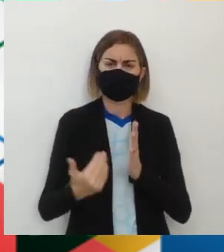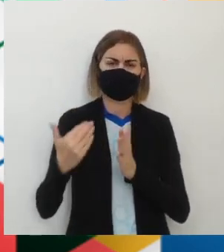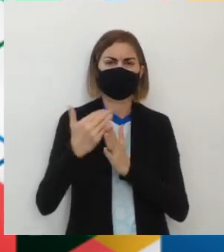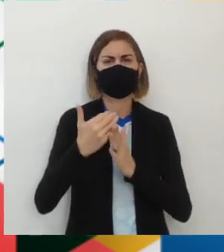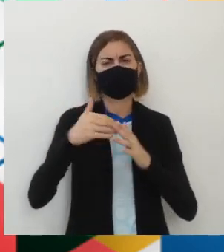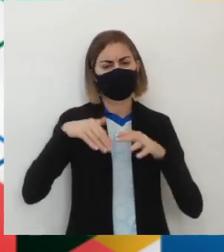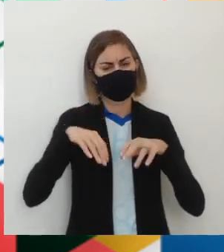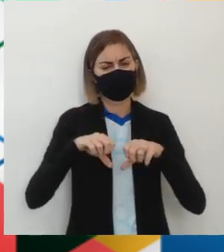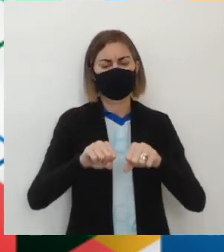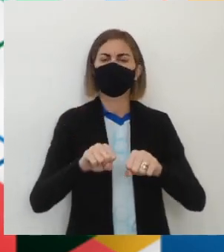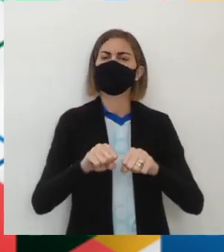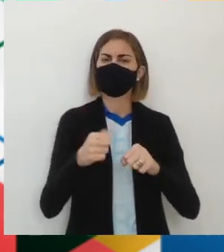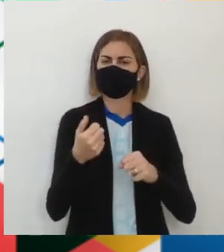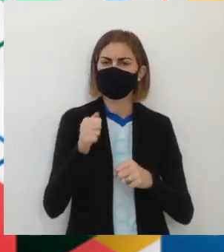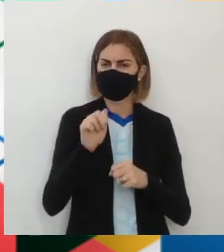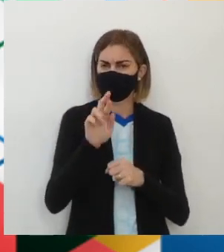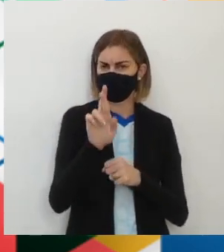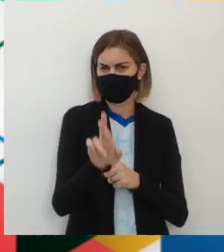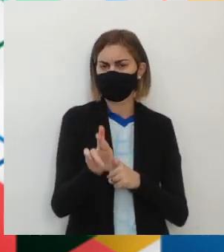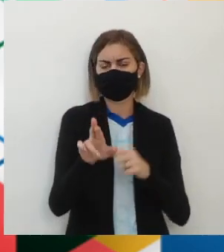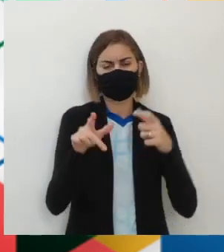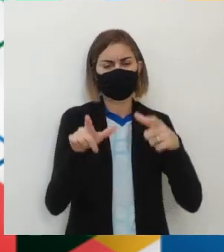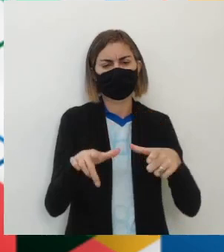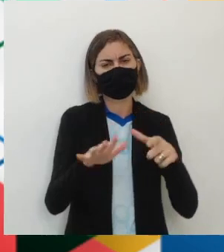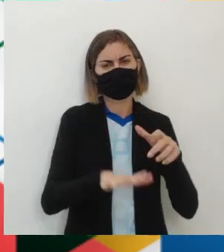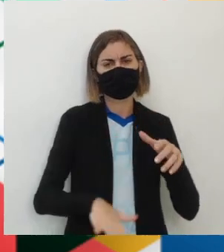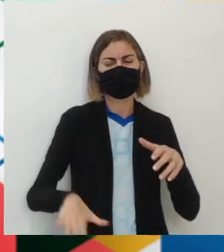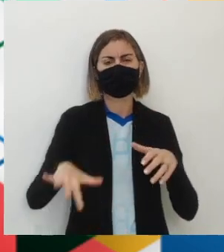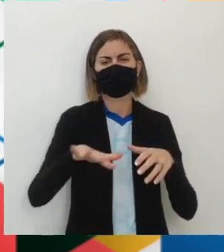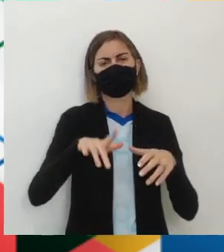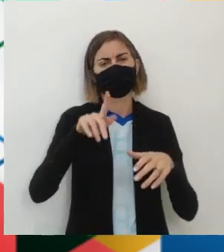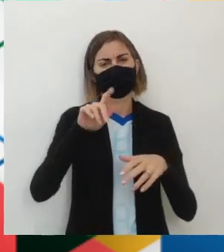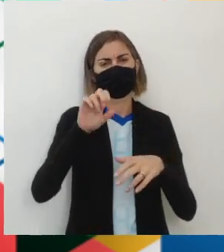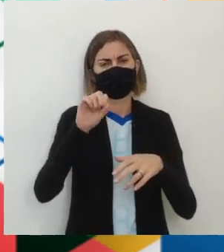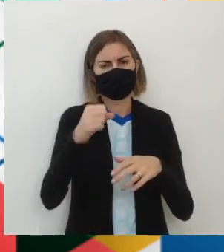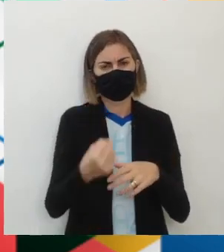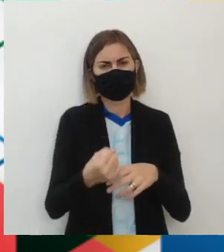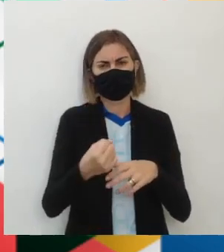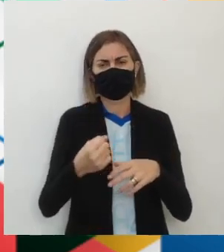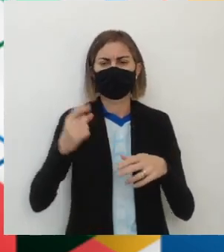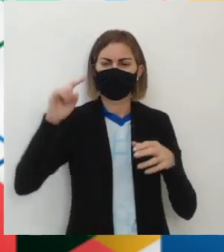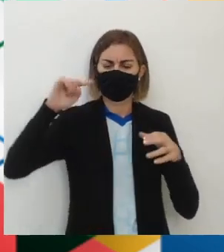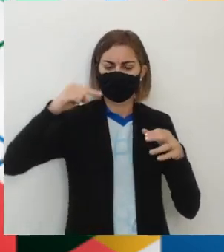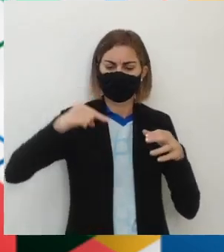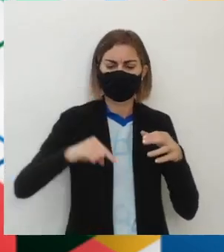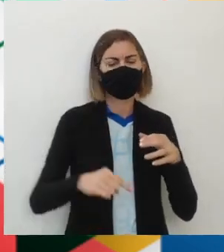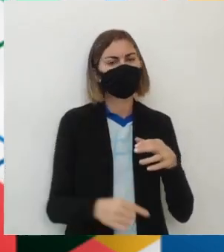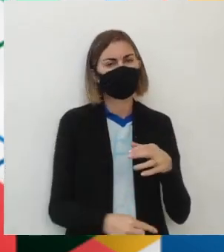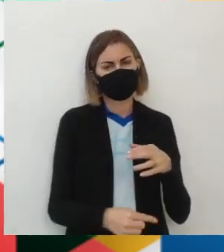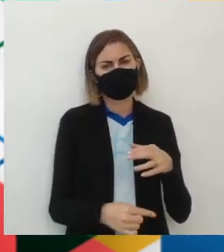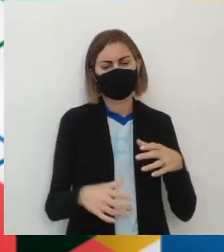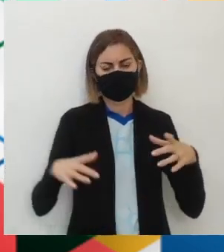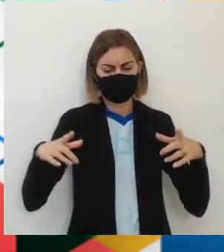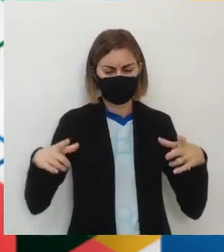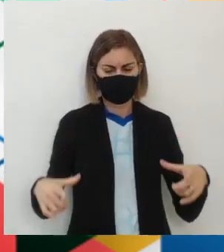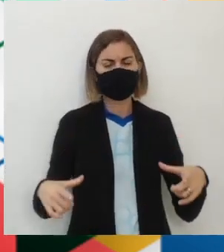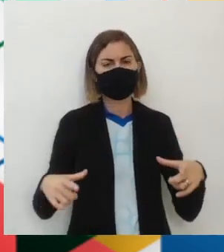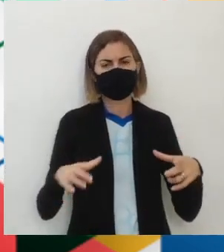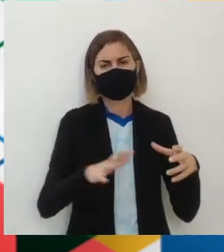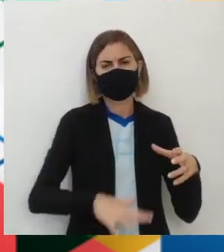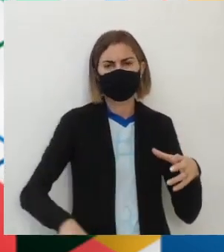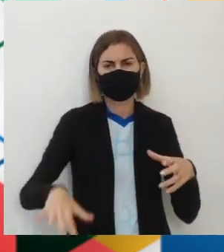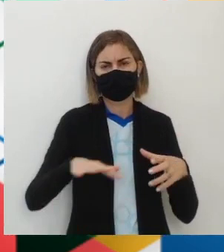massa molar do que o ar do ambiente, esse gás tende a ir para o fundo do recipiente ou do